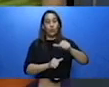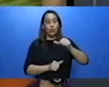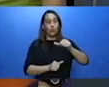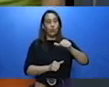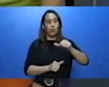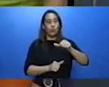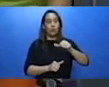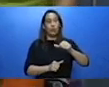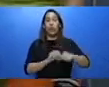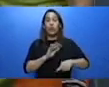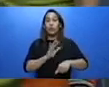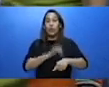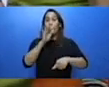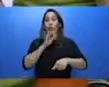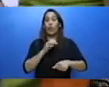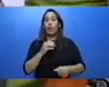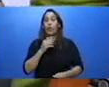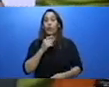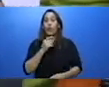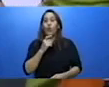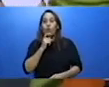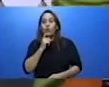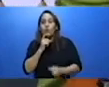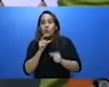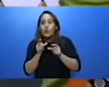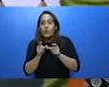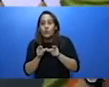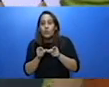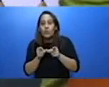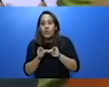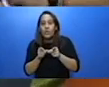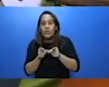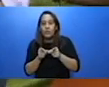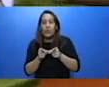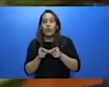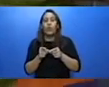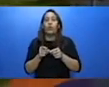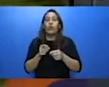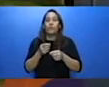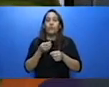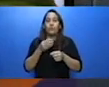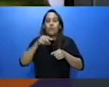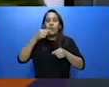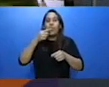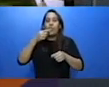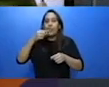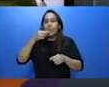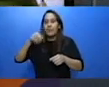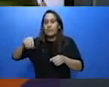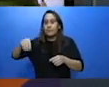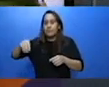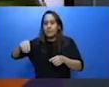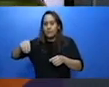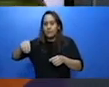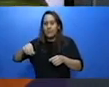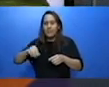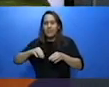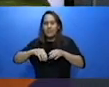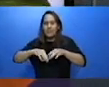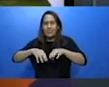o gelo, o sal derrete uma parte da superfície. Então, quando ela jogou o